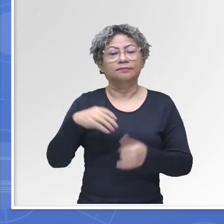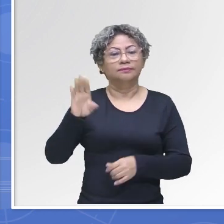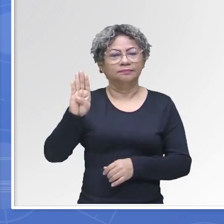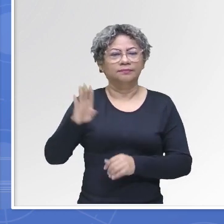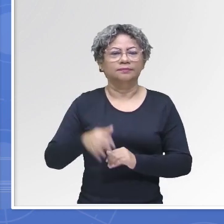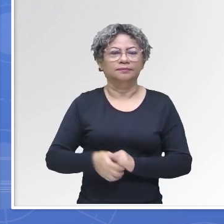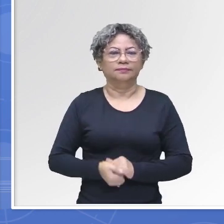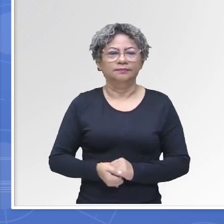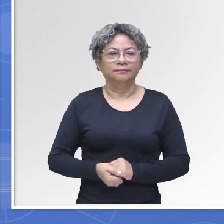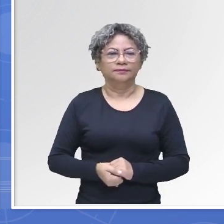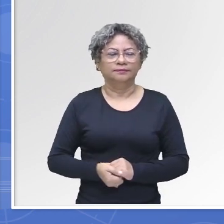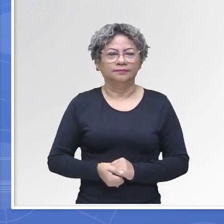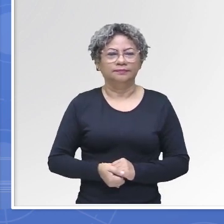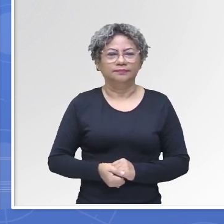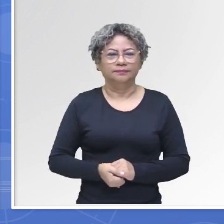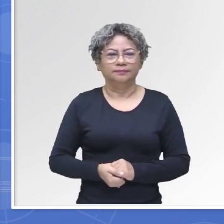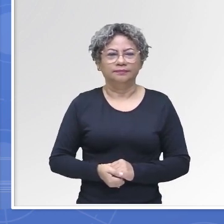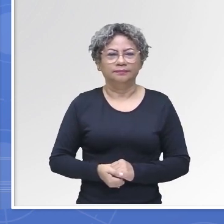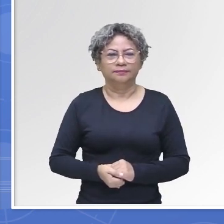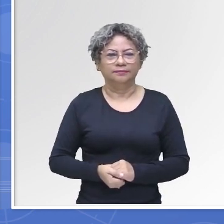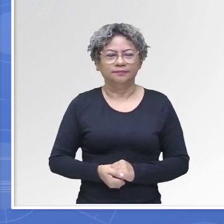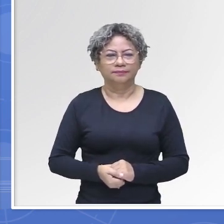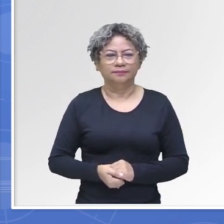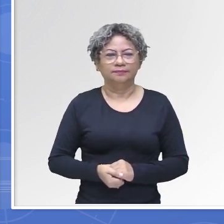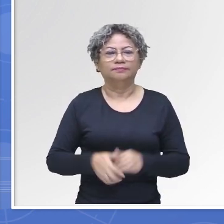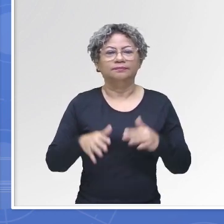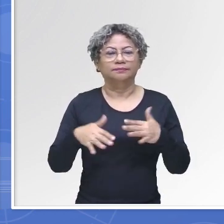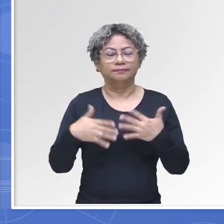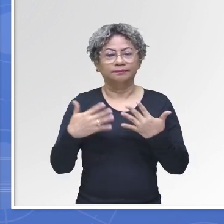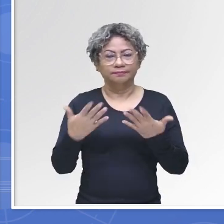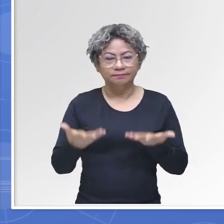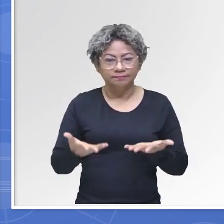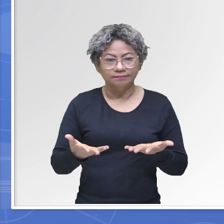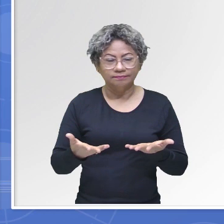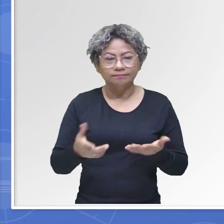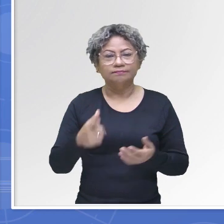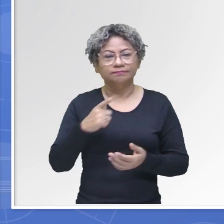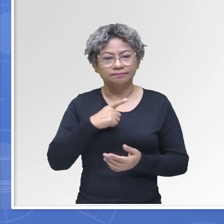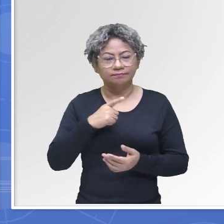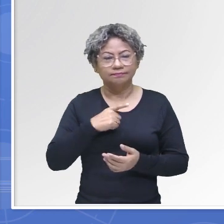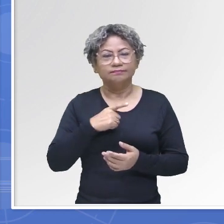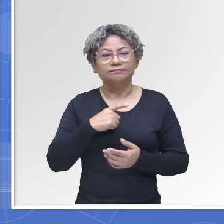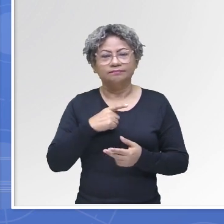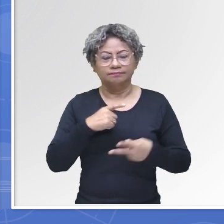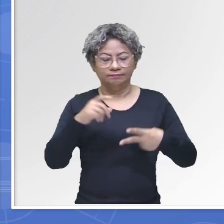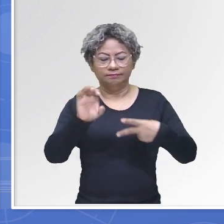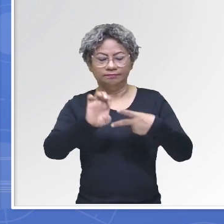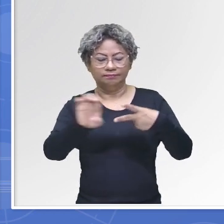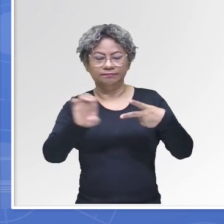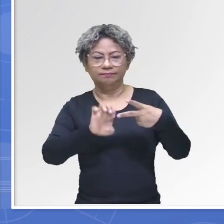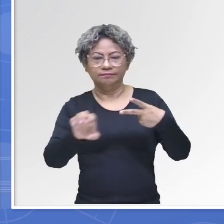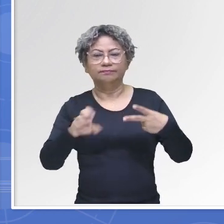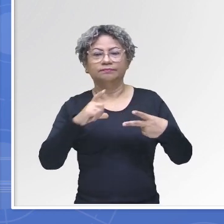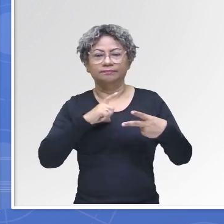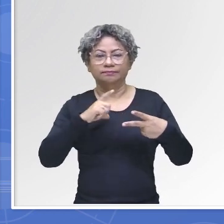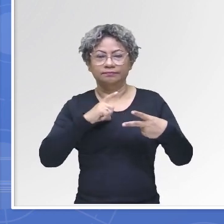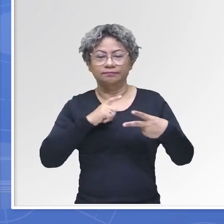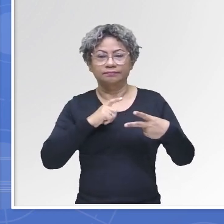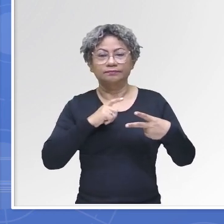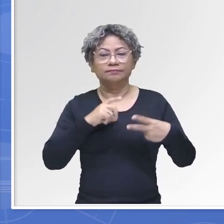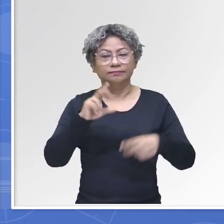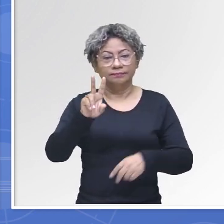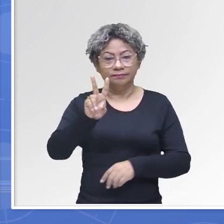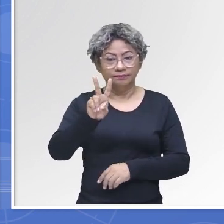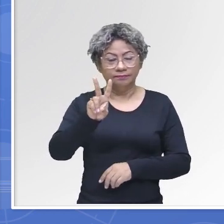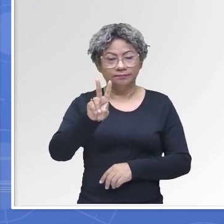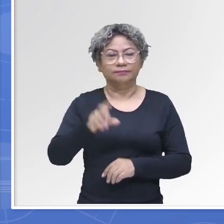Temos aí, então, o sistema de equações. Então, nesse sistema, nós temos duas equações,